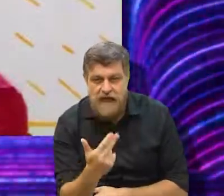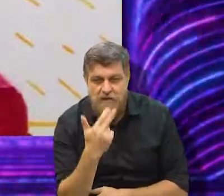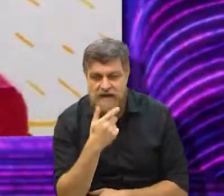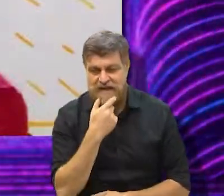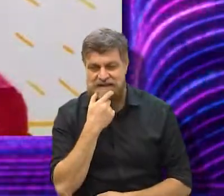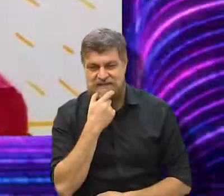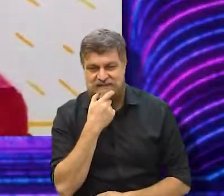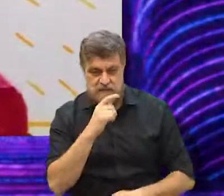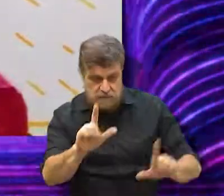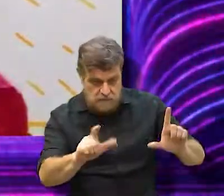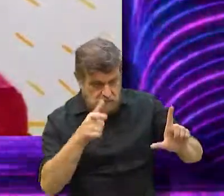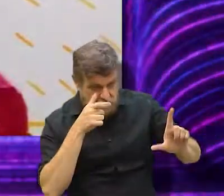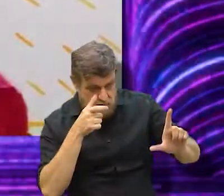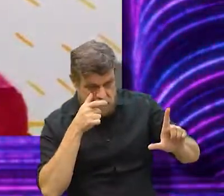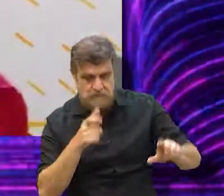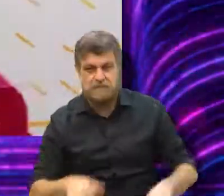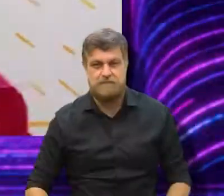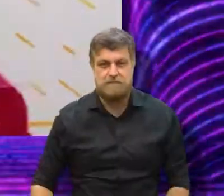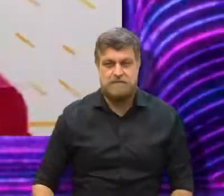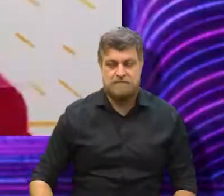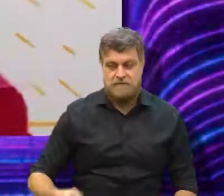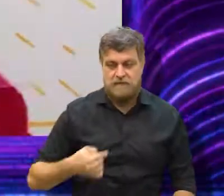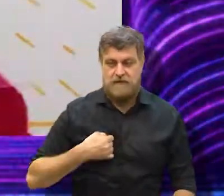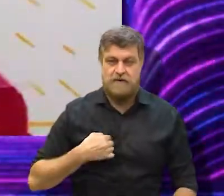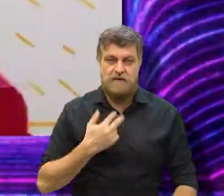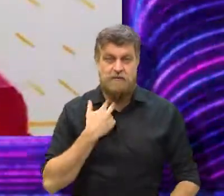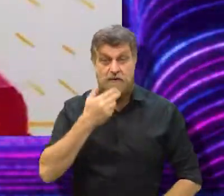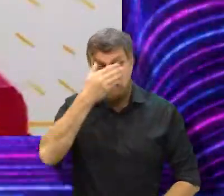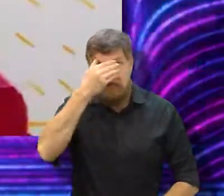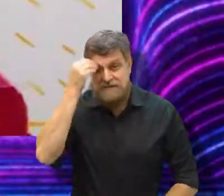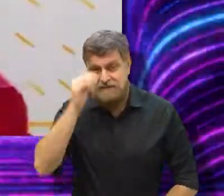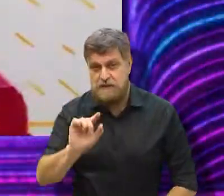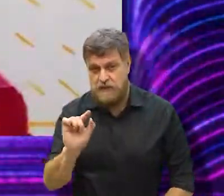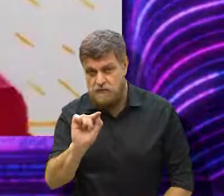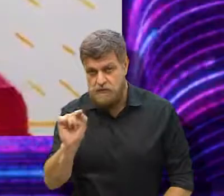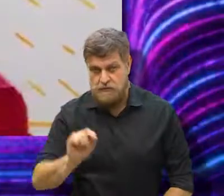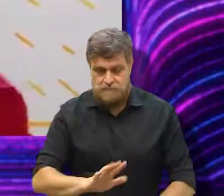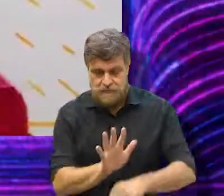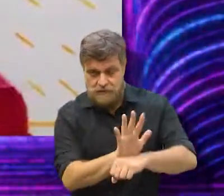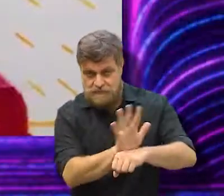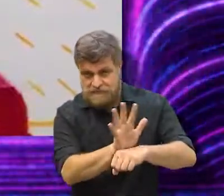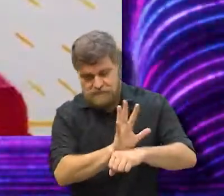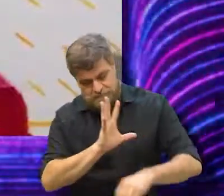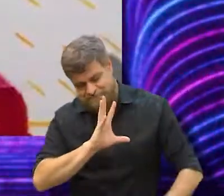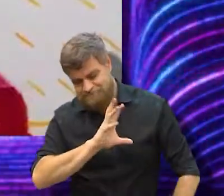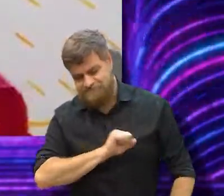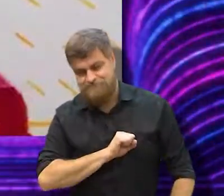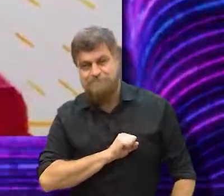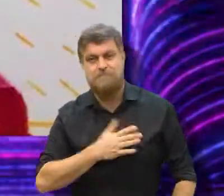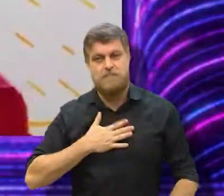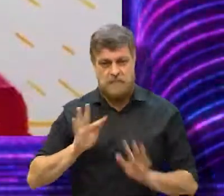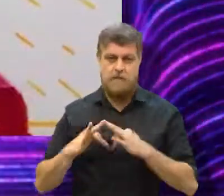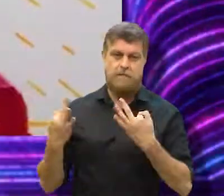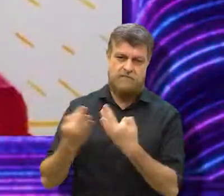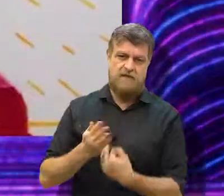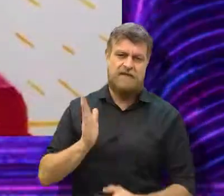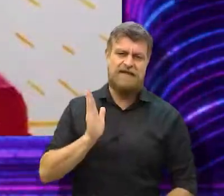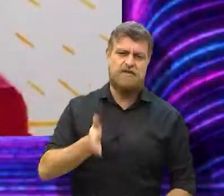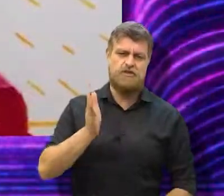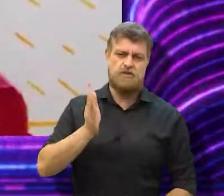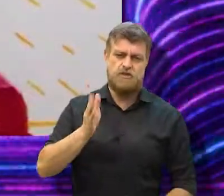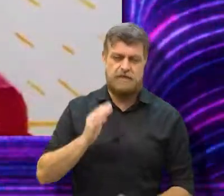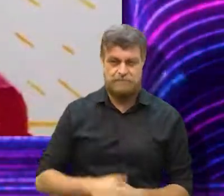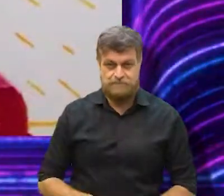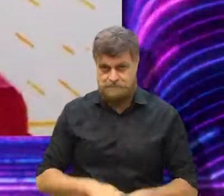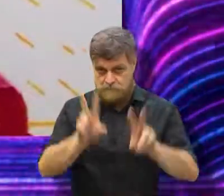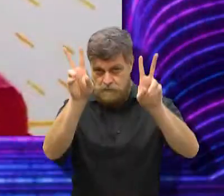ficava... Agora, Michel, só pra eu também, eu não posso esquecer que esse amor pelo cinema já tava na minha família, que é